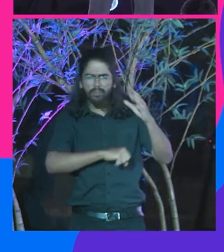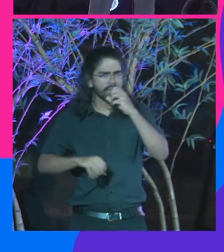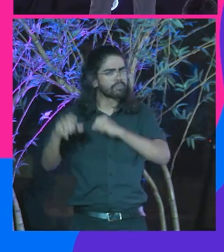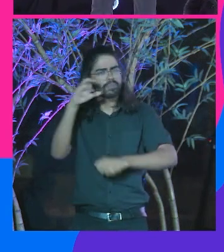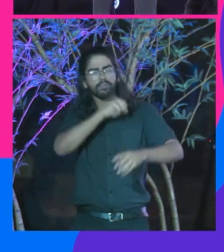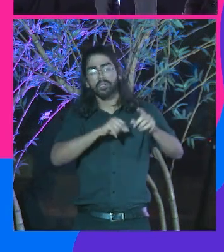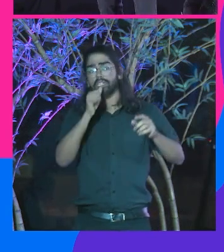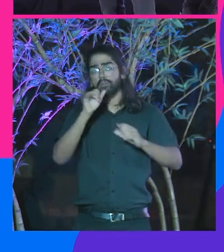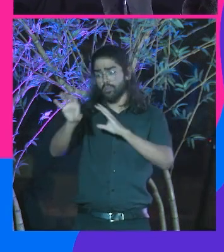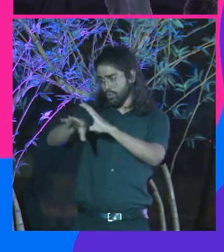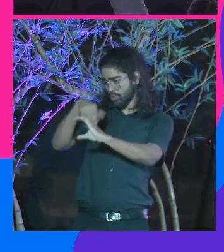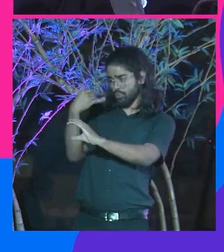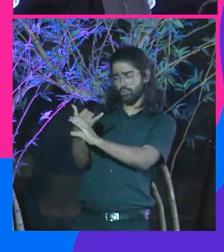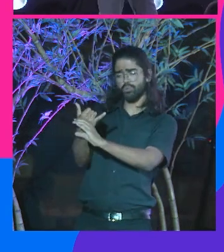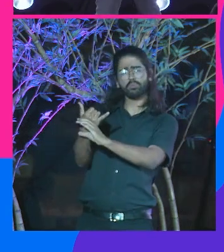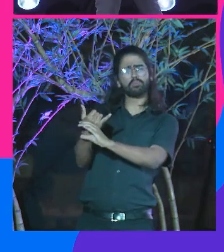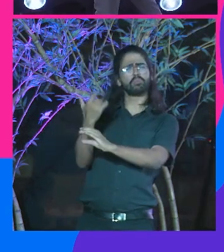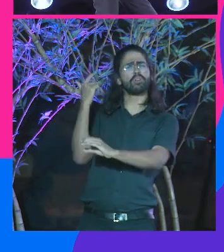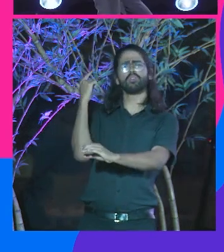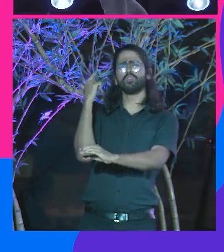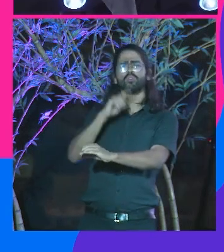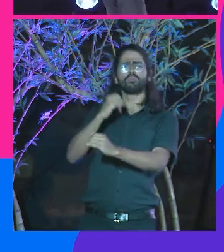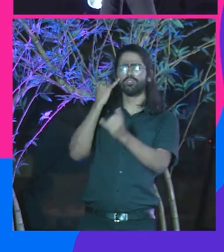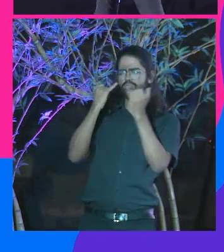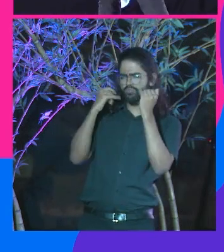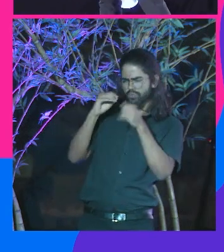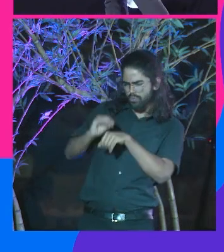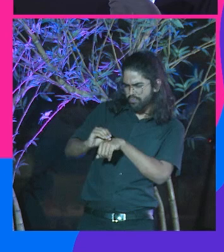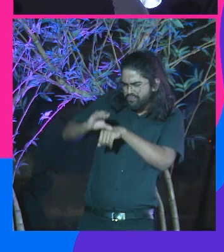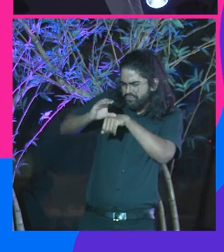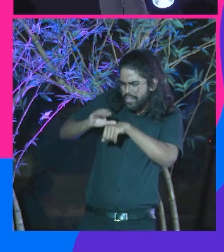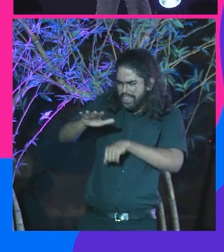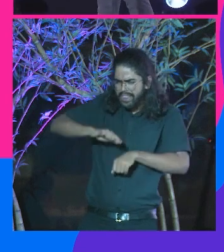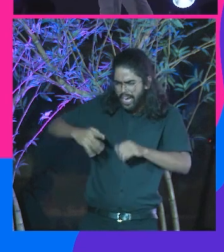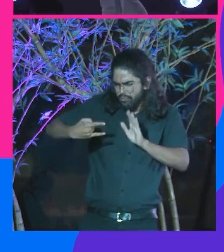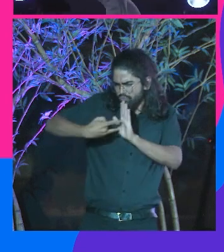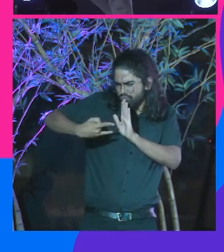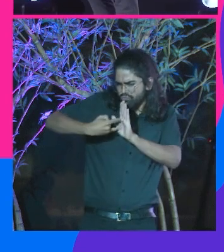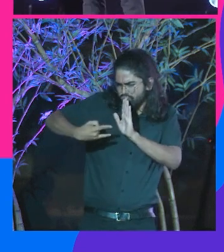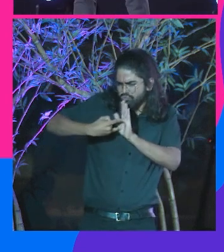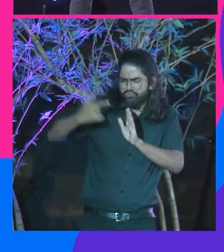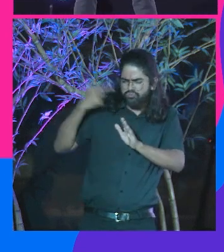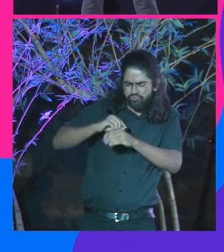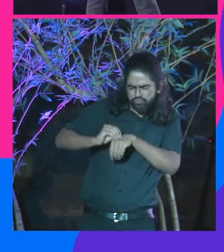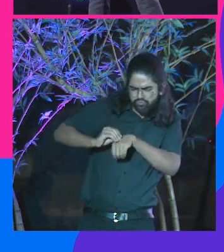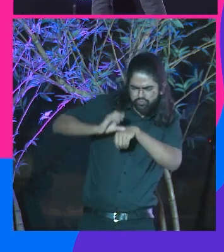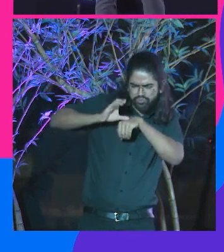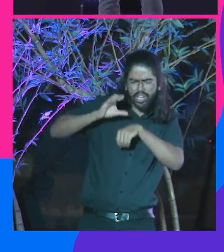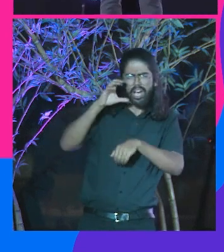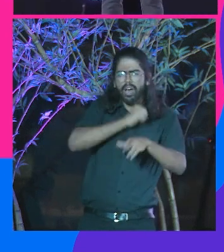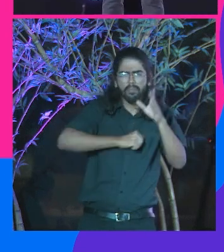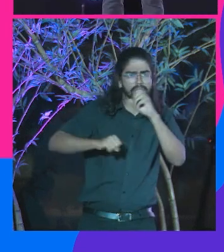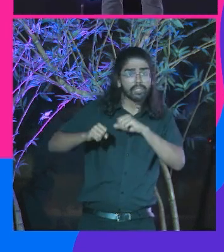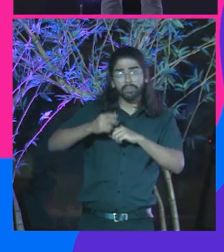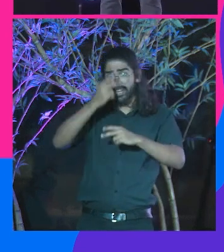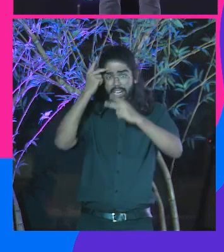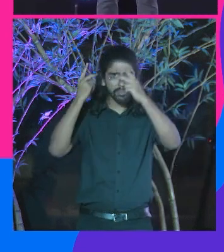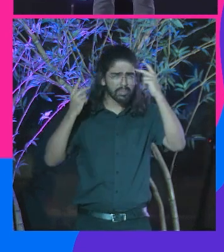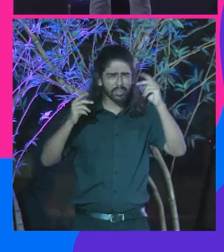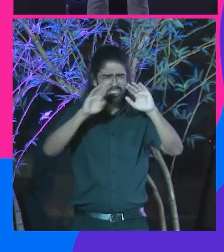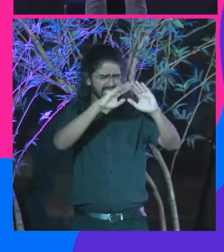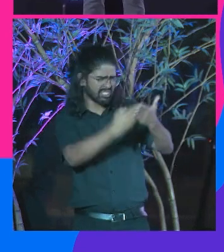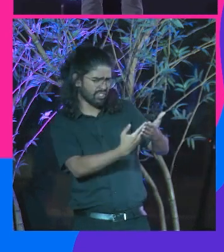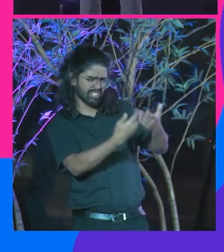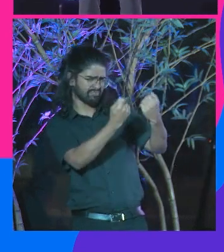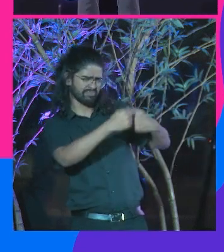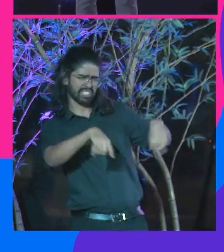vai no YouTube, consegue fazer uma formação em programação muito rapidamente, cada vez mais. Menos pessoas na escola, uma